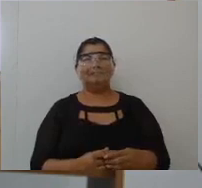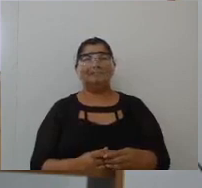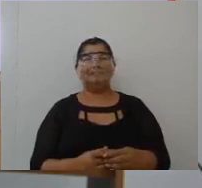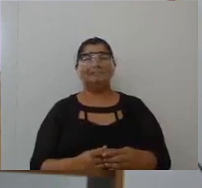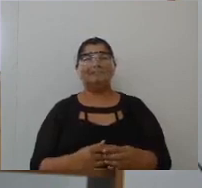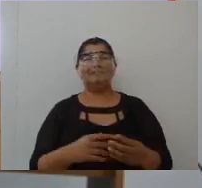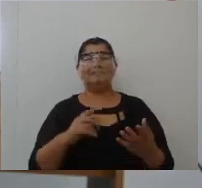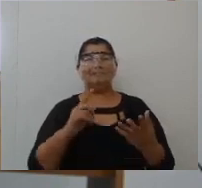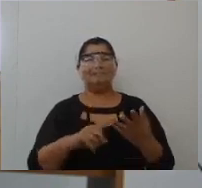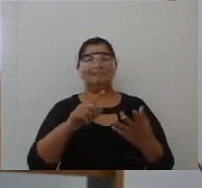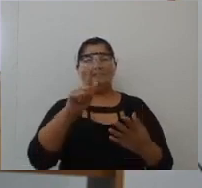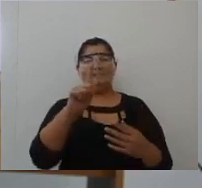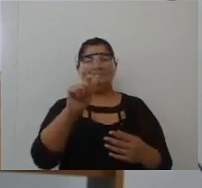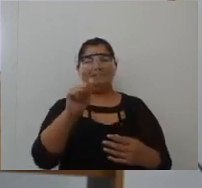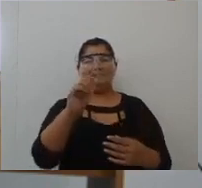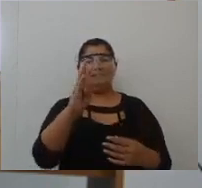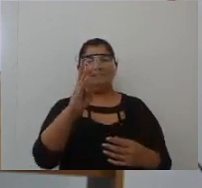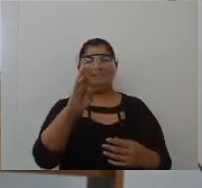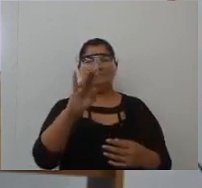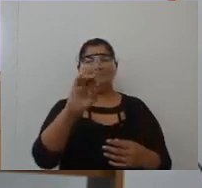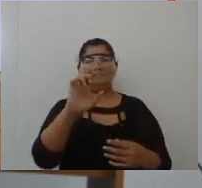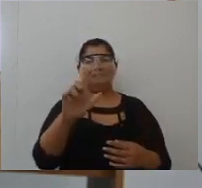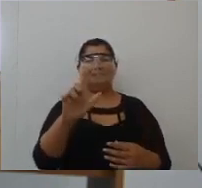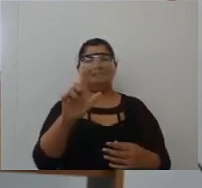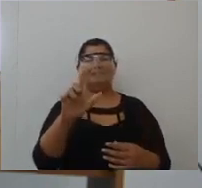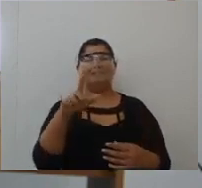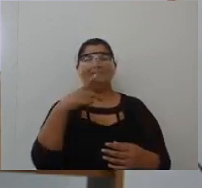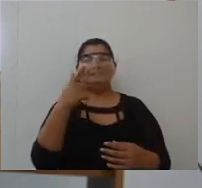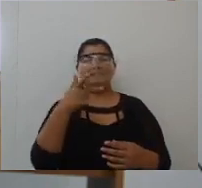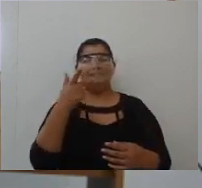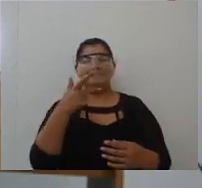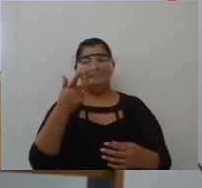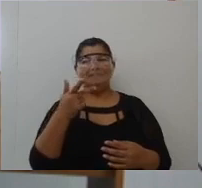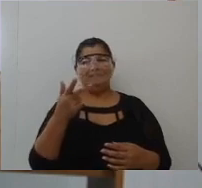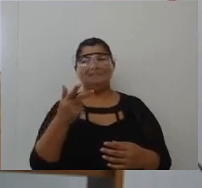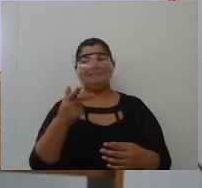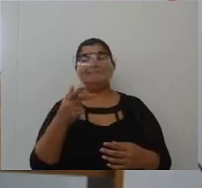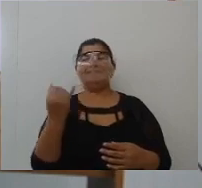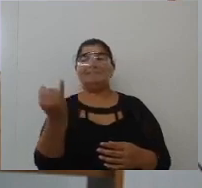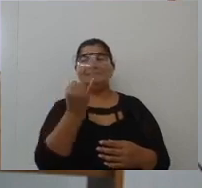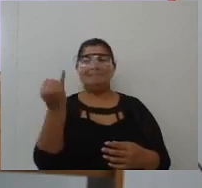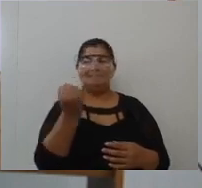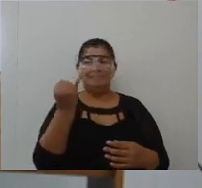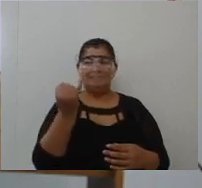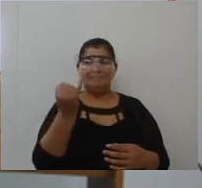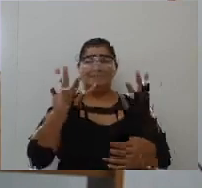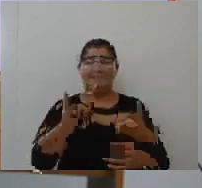aqui, ó. Gabriel Lima mandou a dica de ouro hoje dica de ouro. Caso